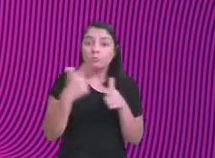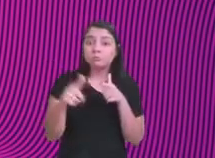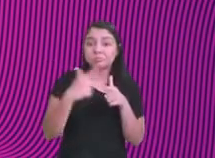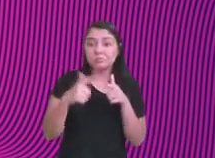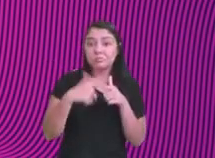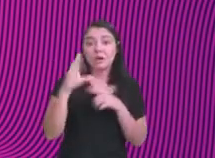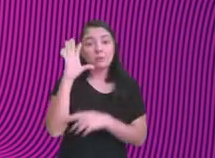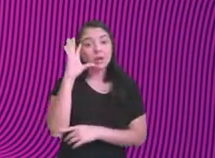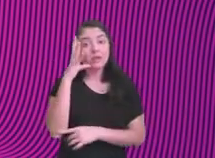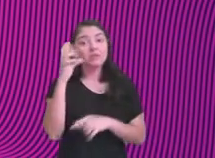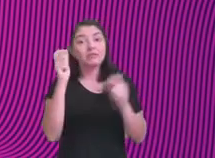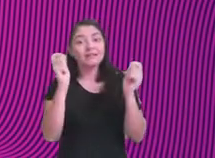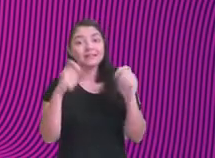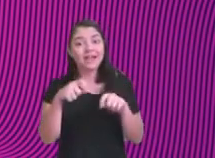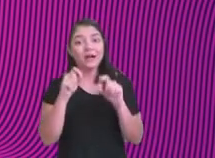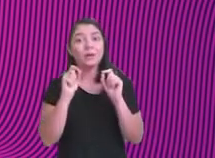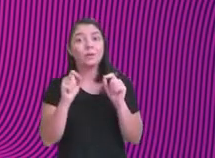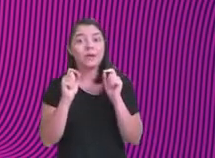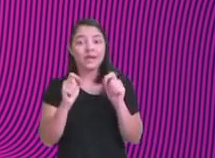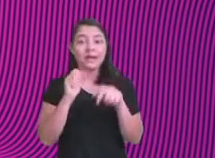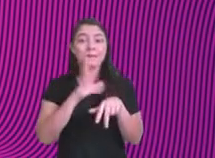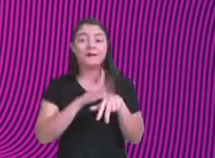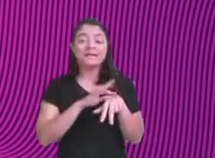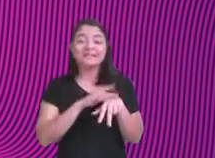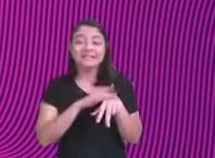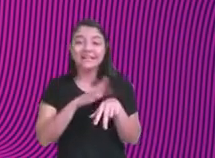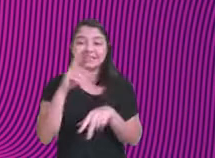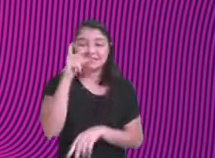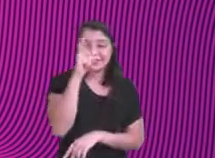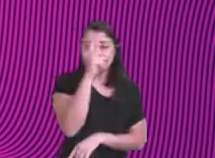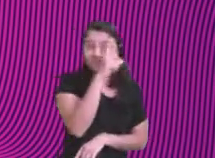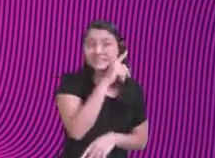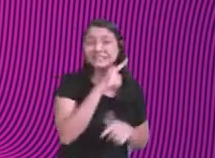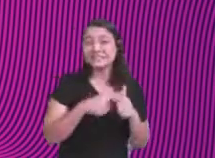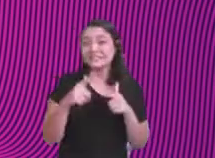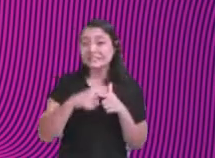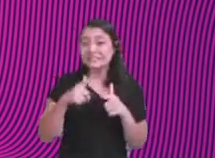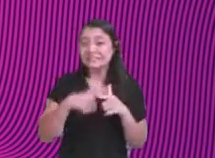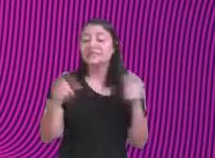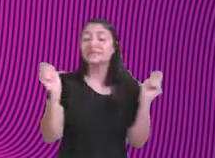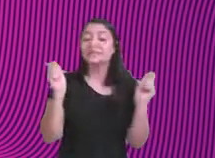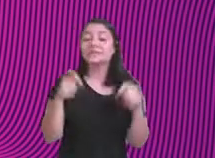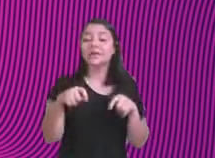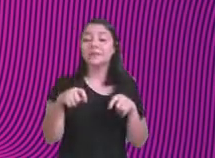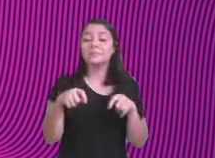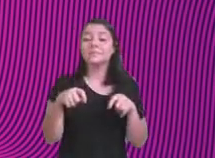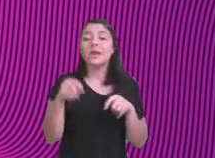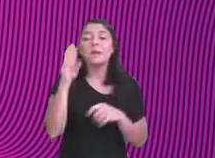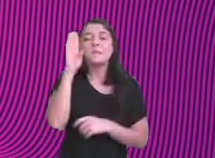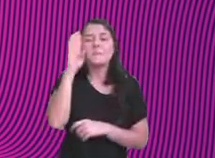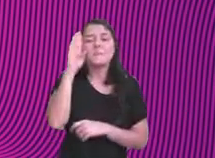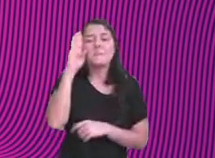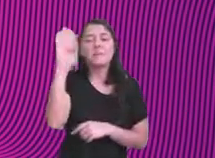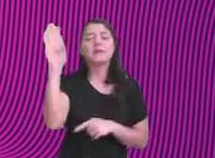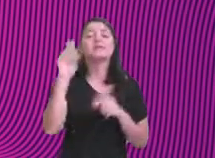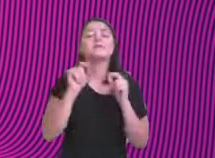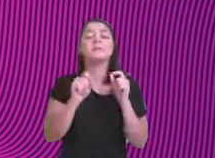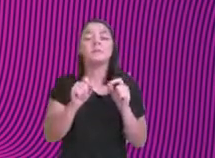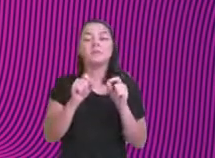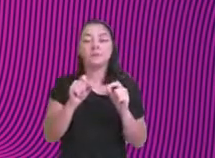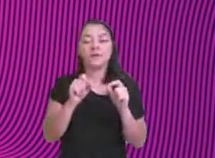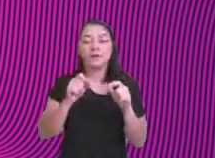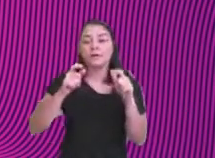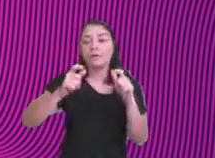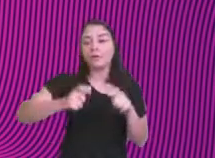esses pacientes difíceis, principalmente em locais onde nós não tínhamos